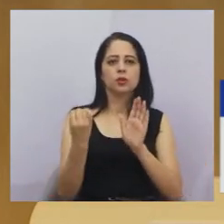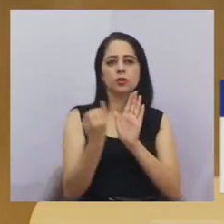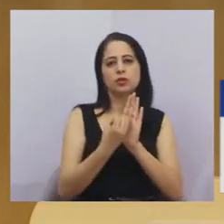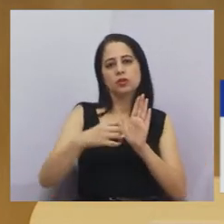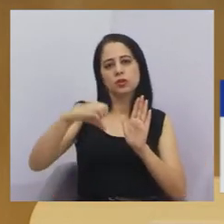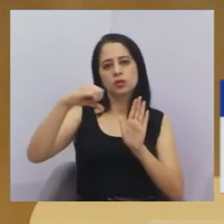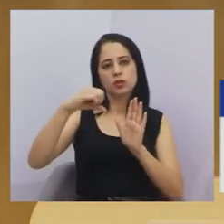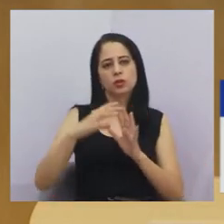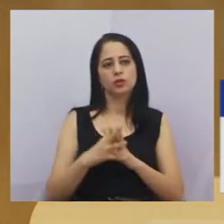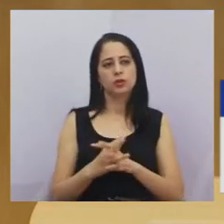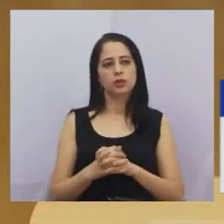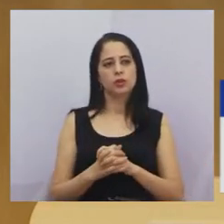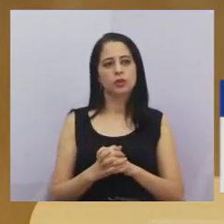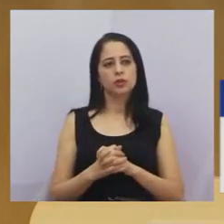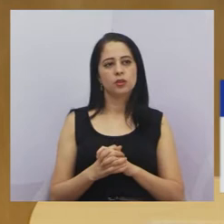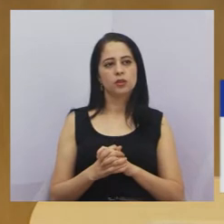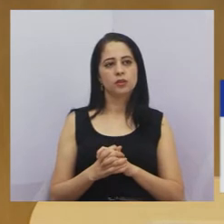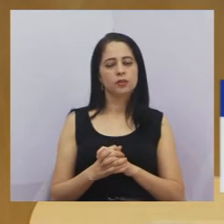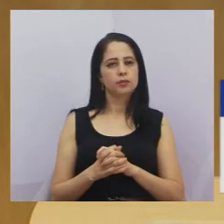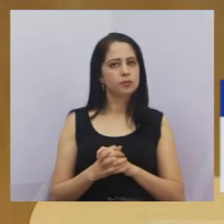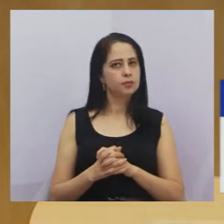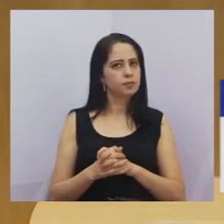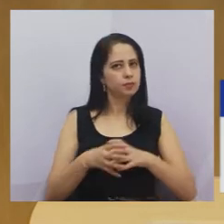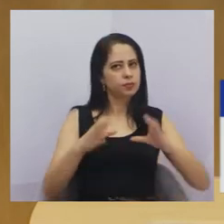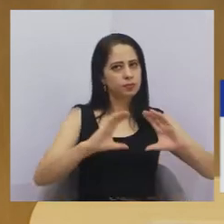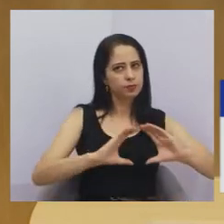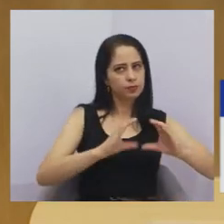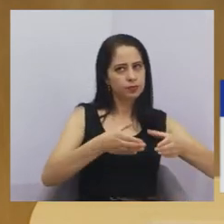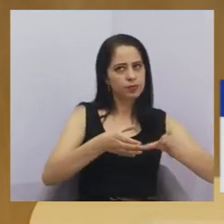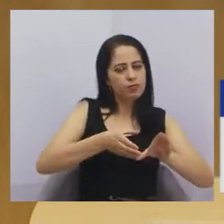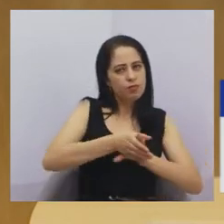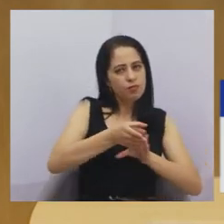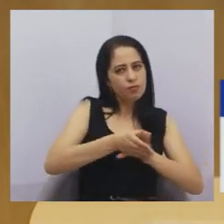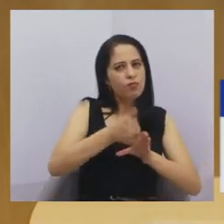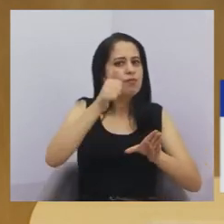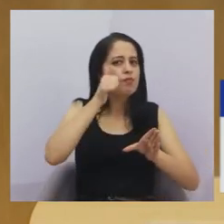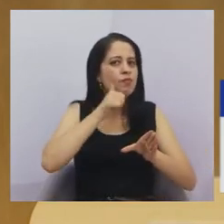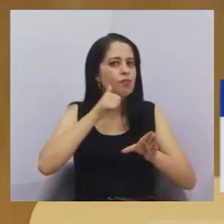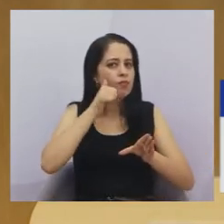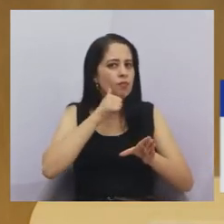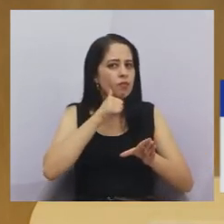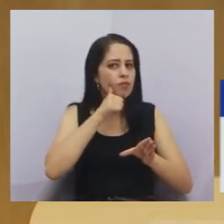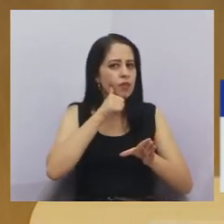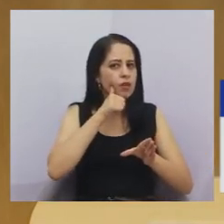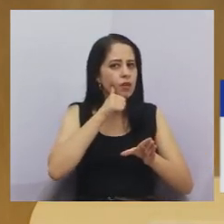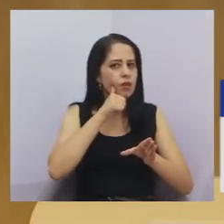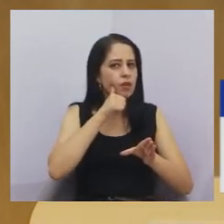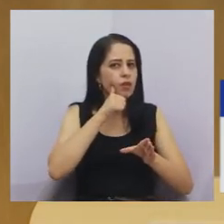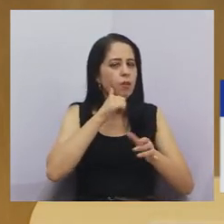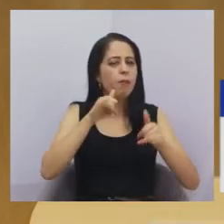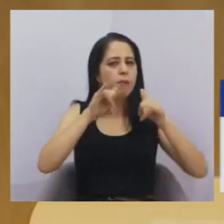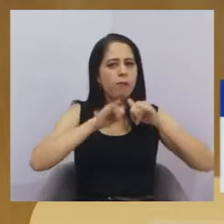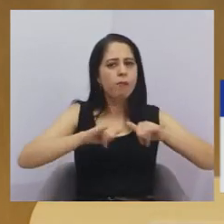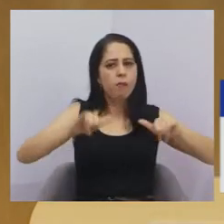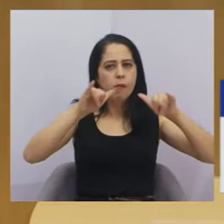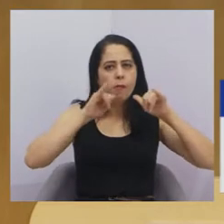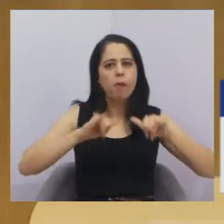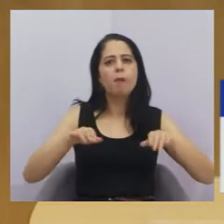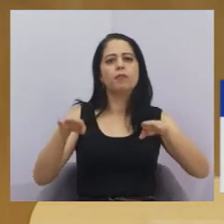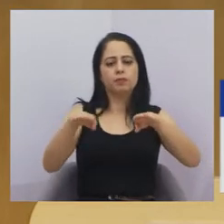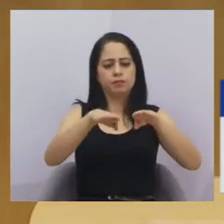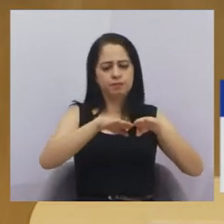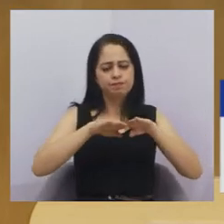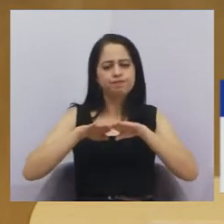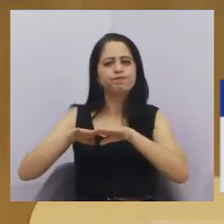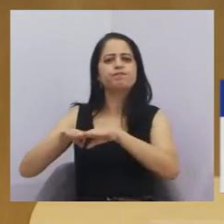9º, elaborar com conselhos municipais e das mulheres de promoção da igualdade